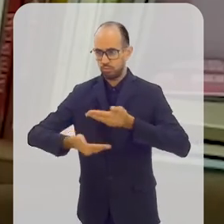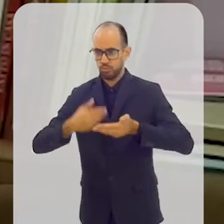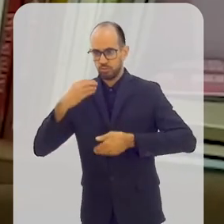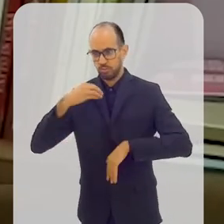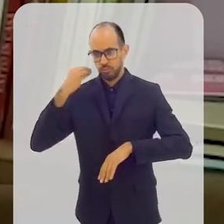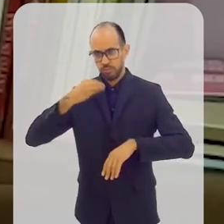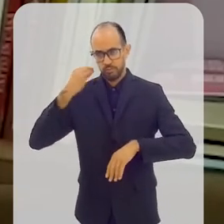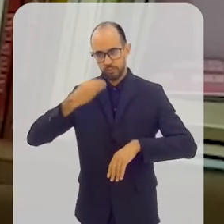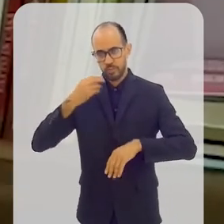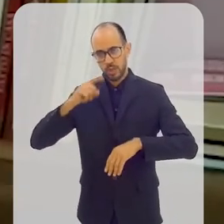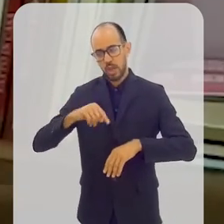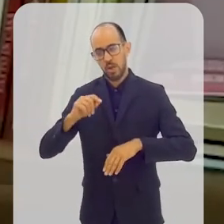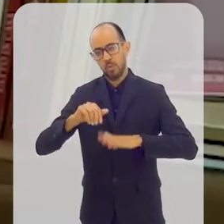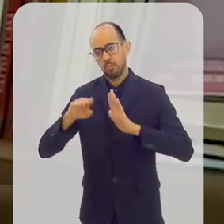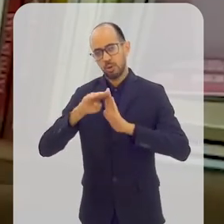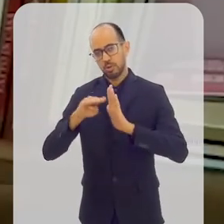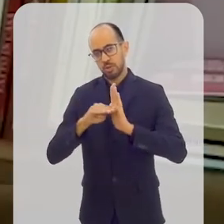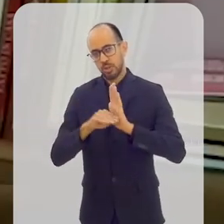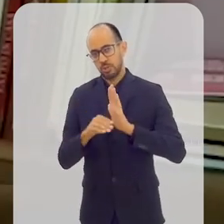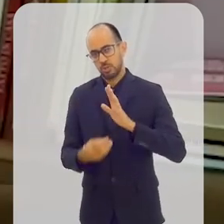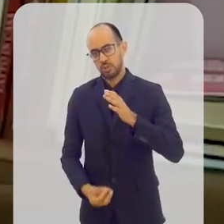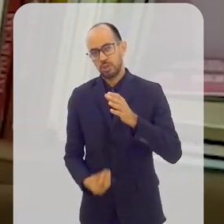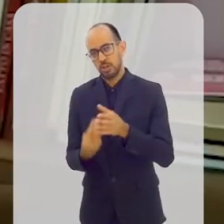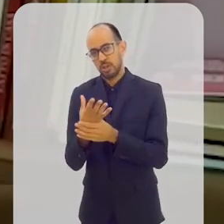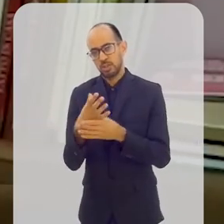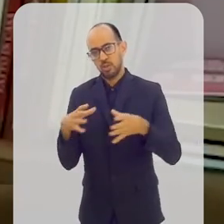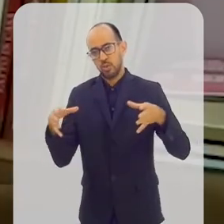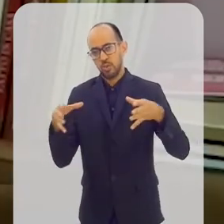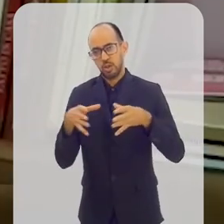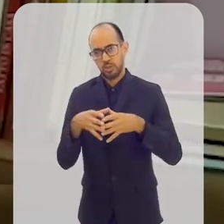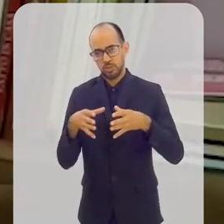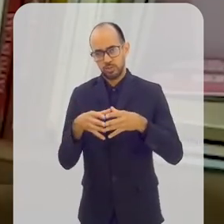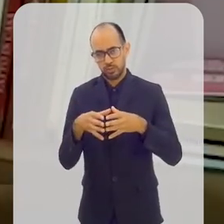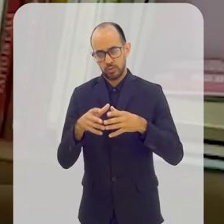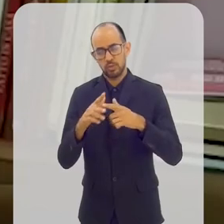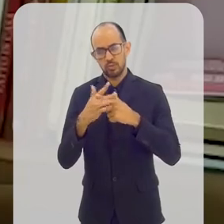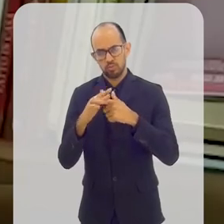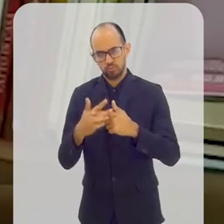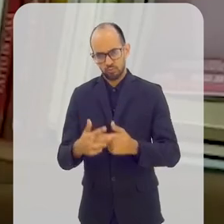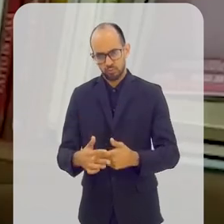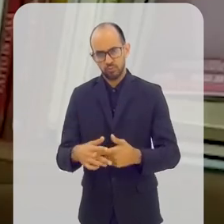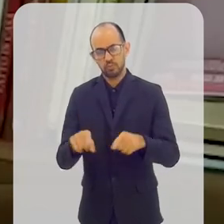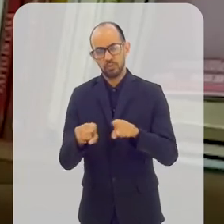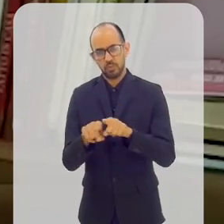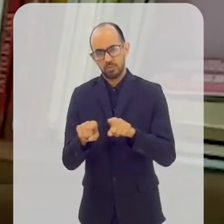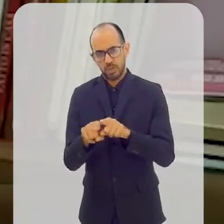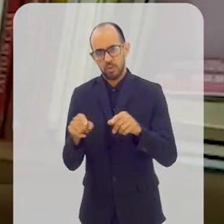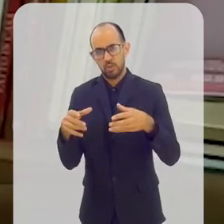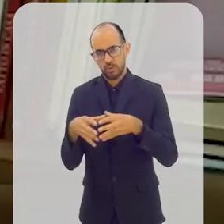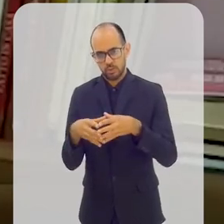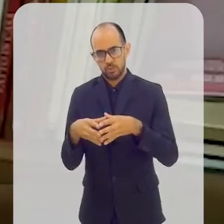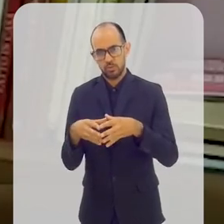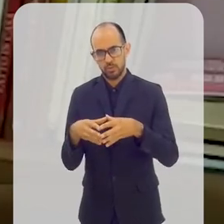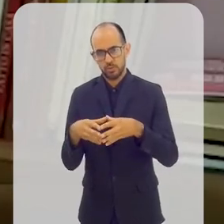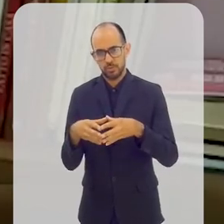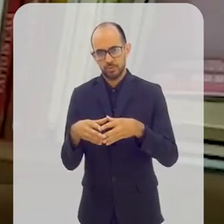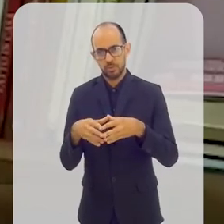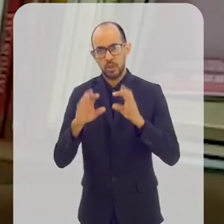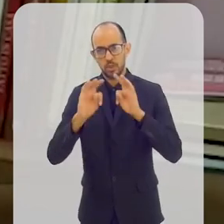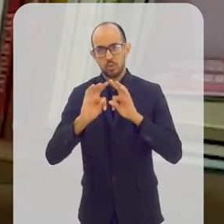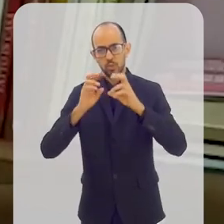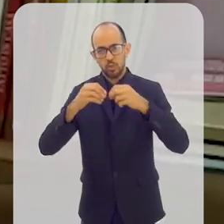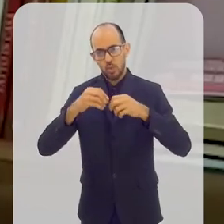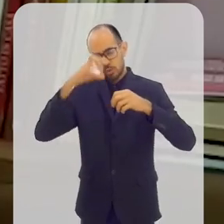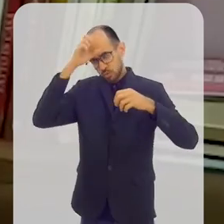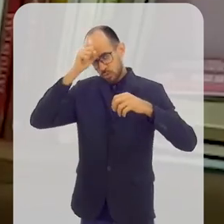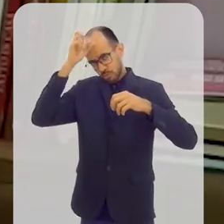um processo de criação coletiva. É um processo de criação e aperfeiçoamento coletivo. Tá todo